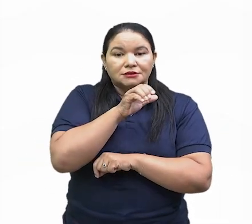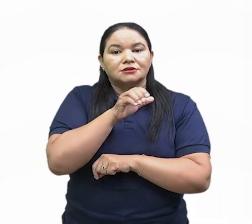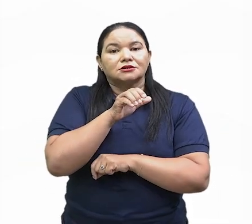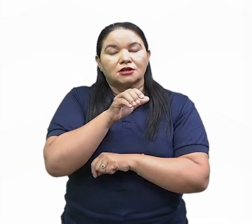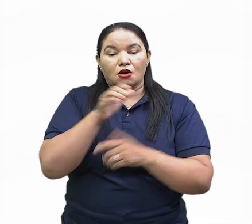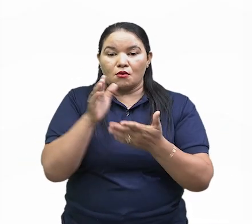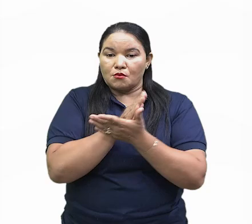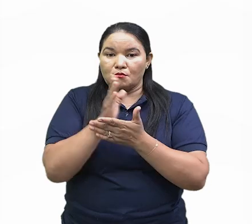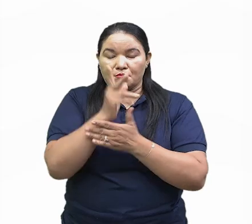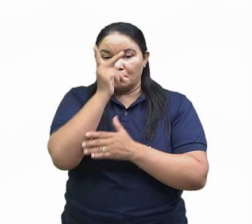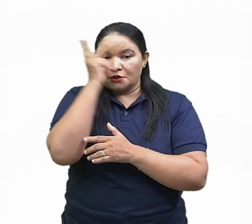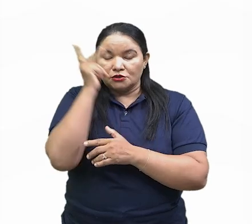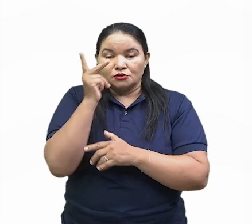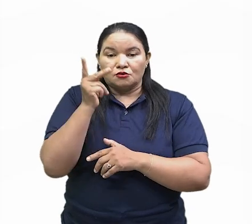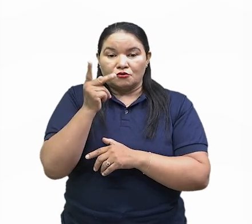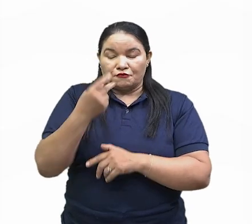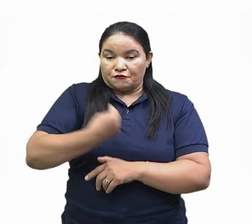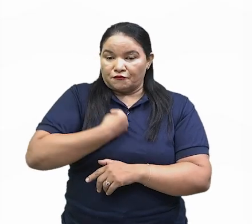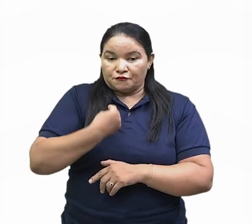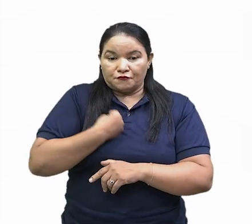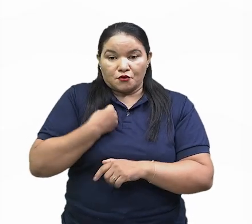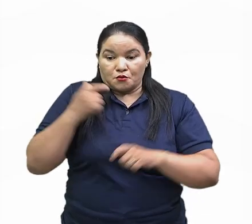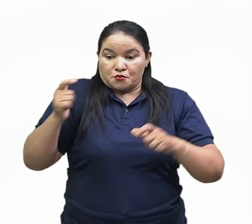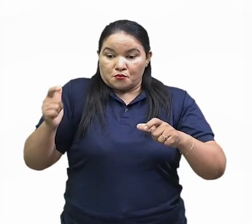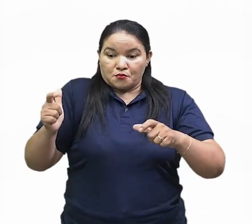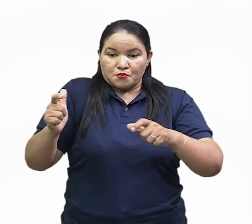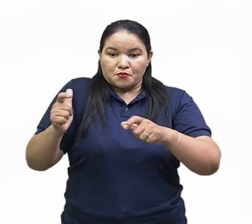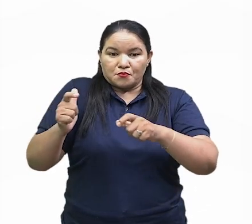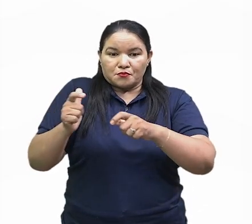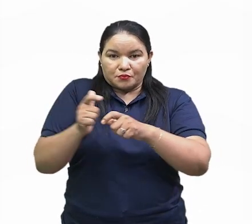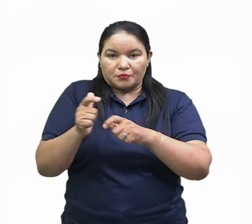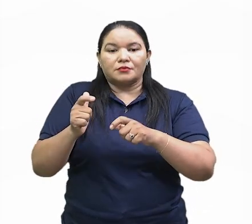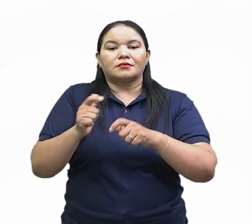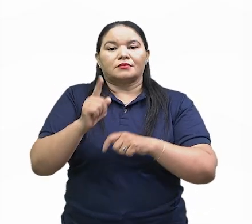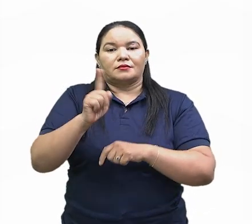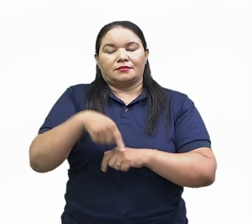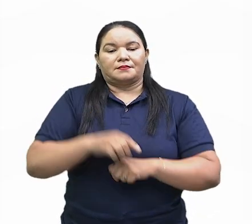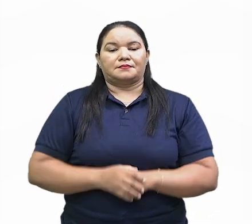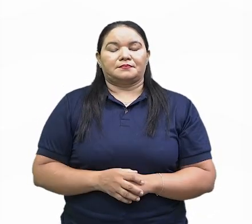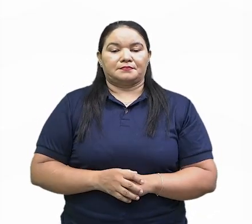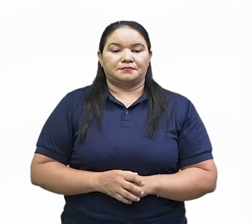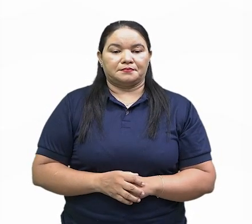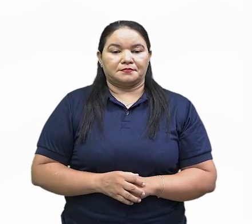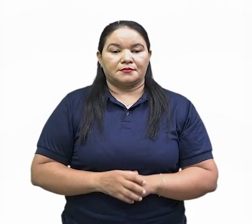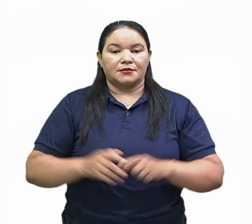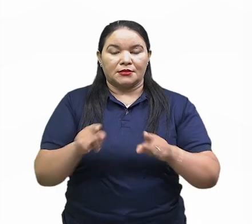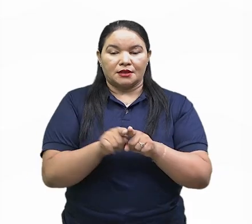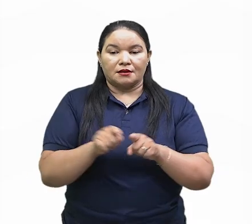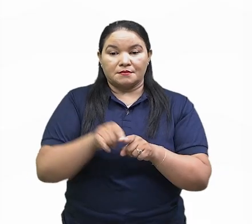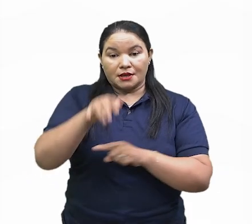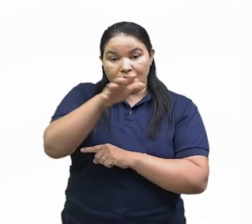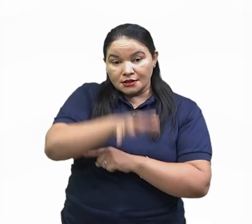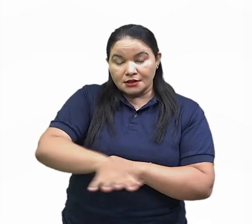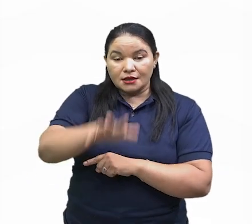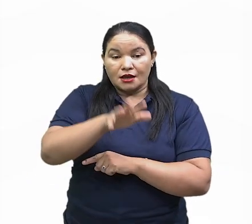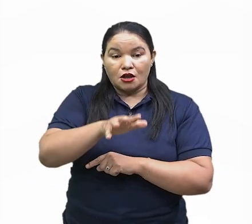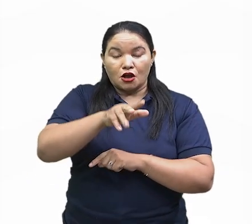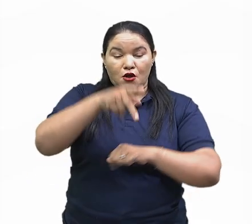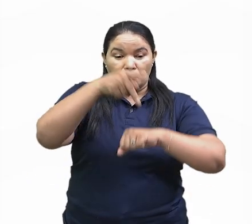São áreas em que a quantidade de habitantes, ela é bem menor, tá? Assim como áreas